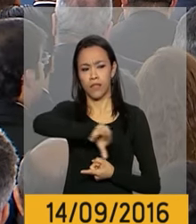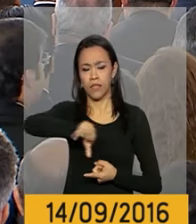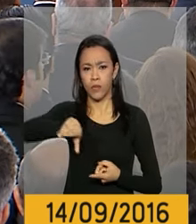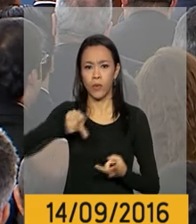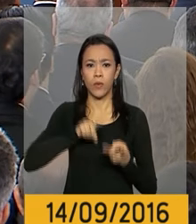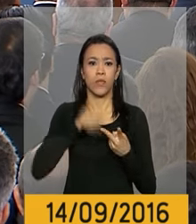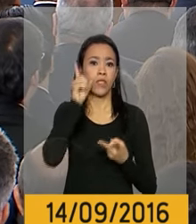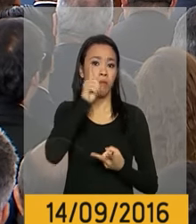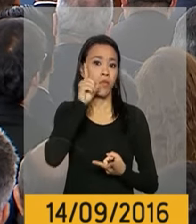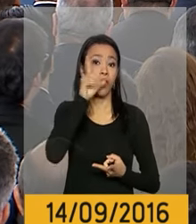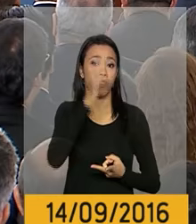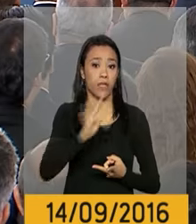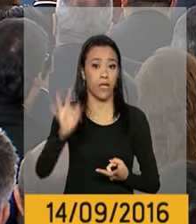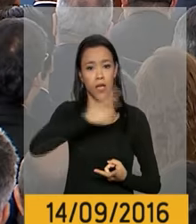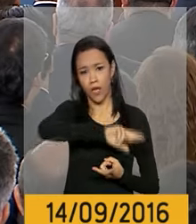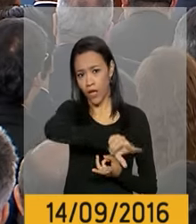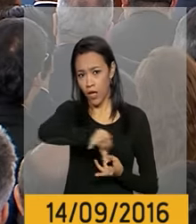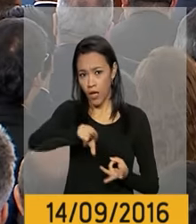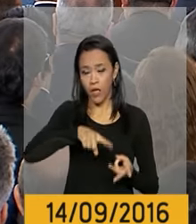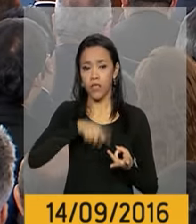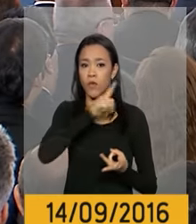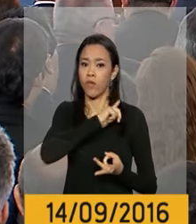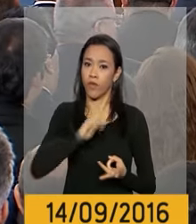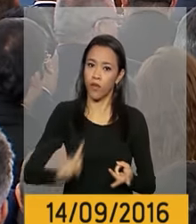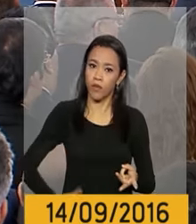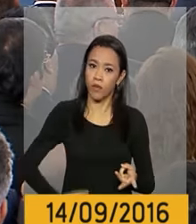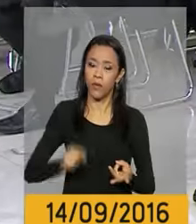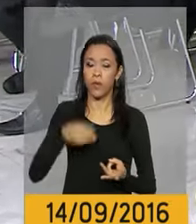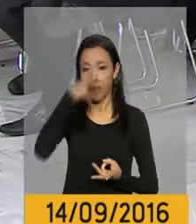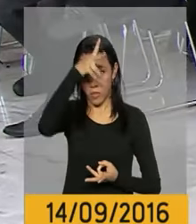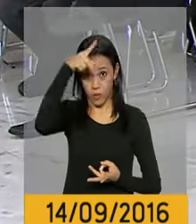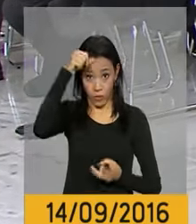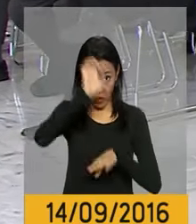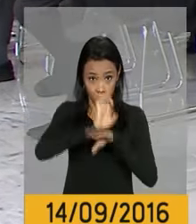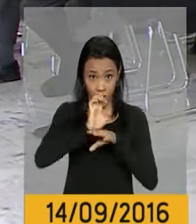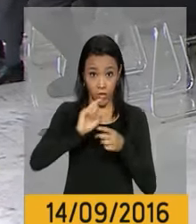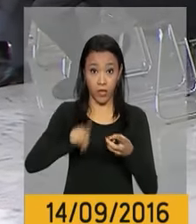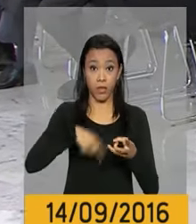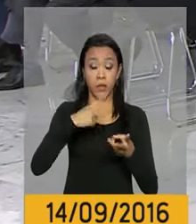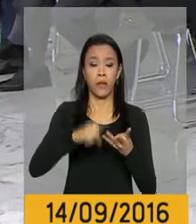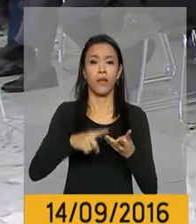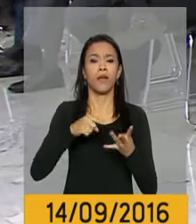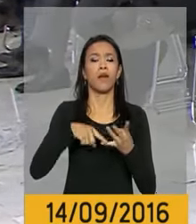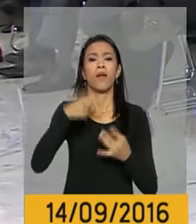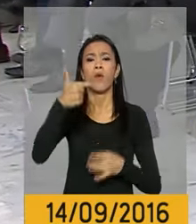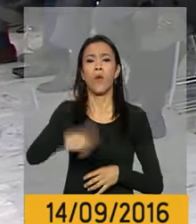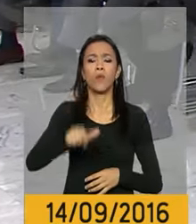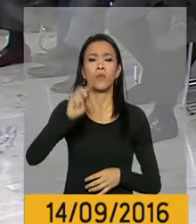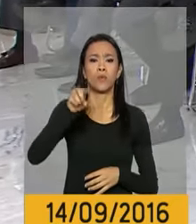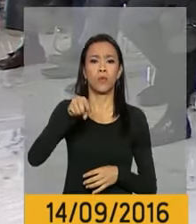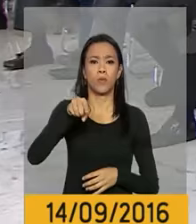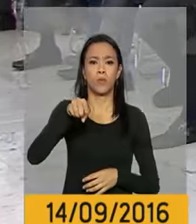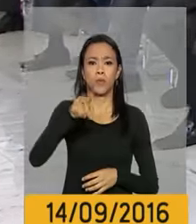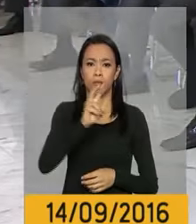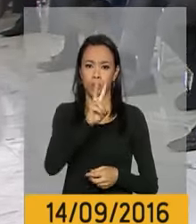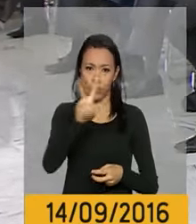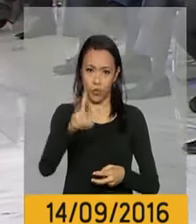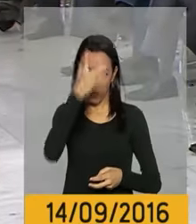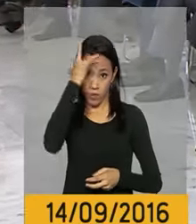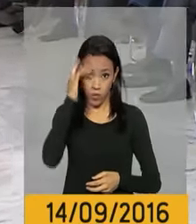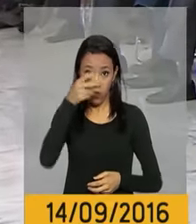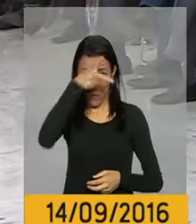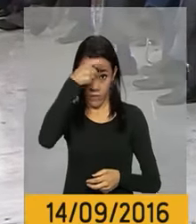deputados federais, o governador Zé Melo, do Amazonas, o Márcio Lacerda e o Maguito Vilela, em